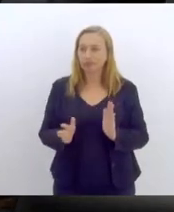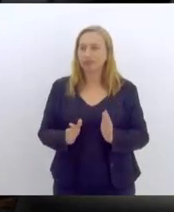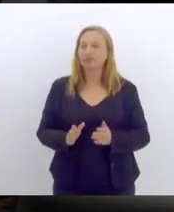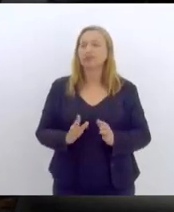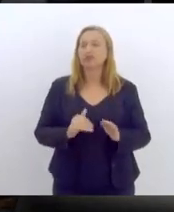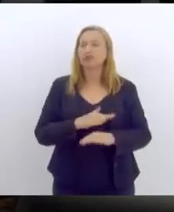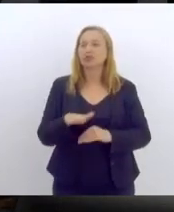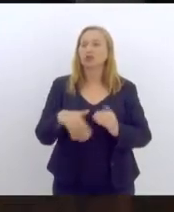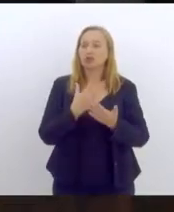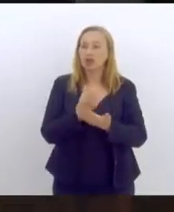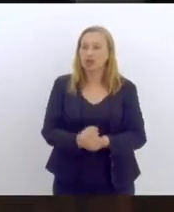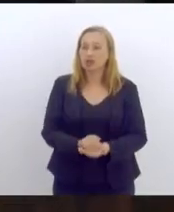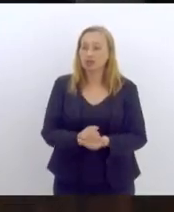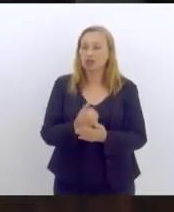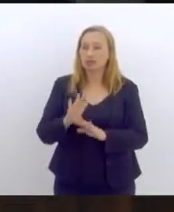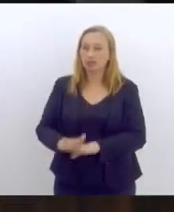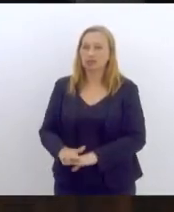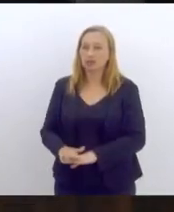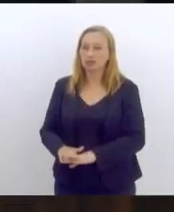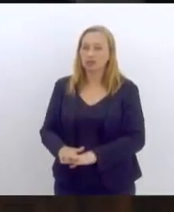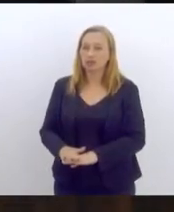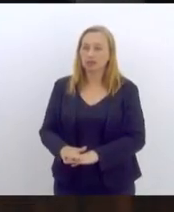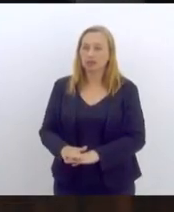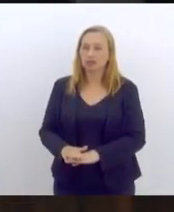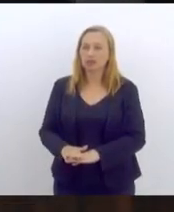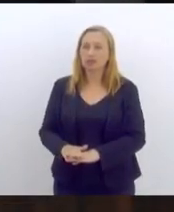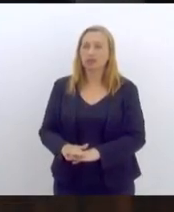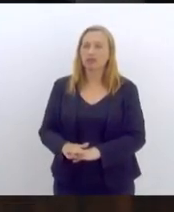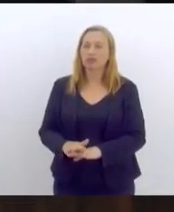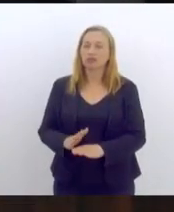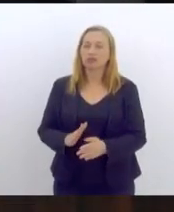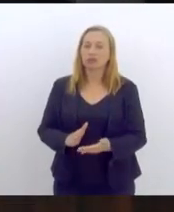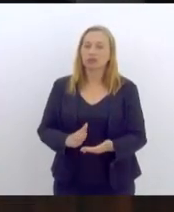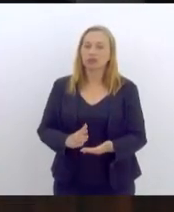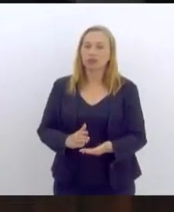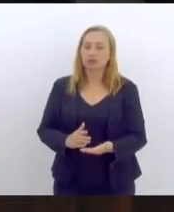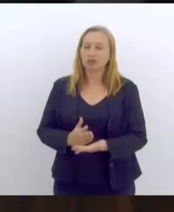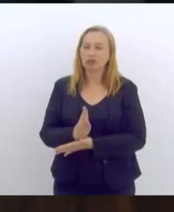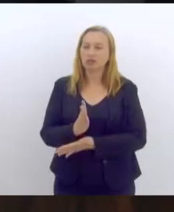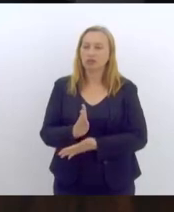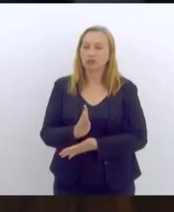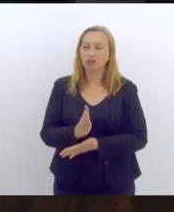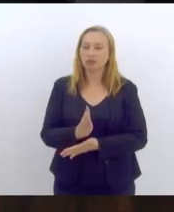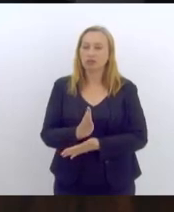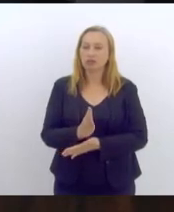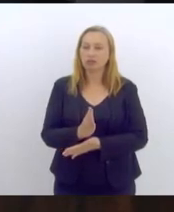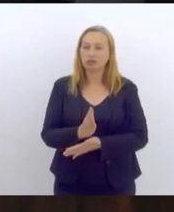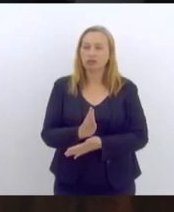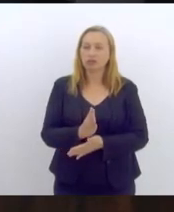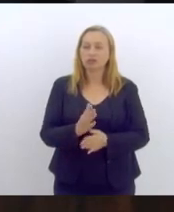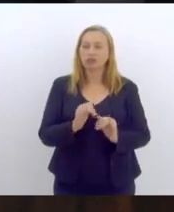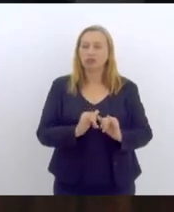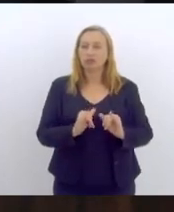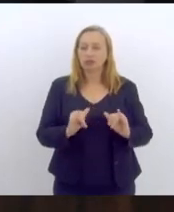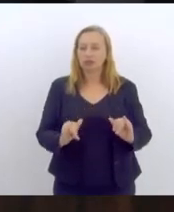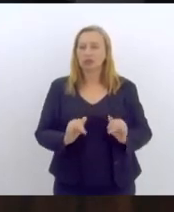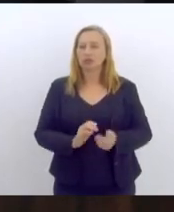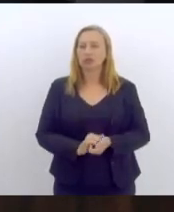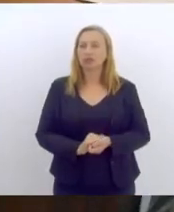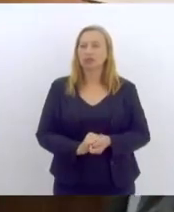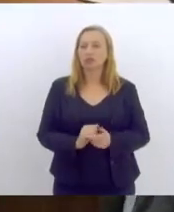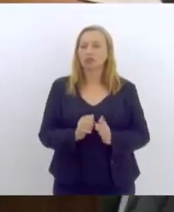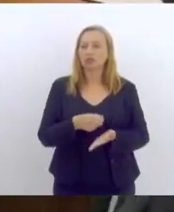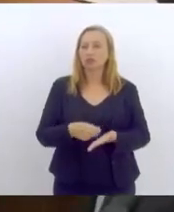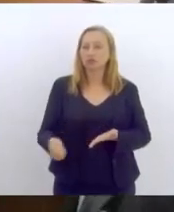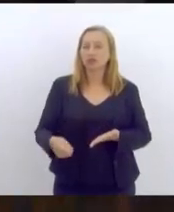Senhores que aprovam, permaneçam como estão. Pela ordem. Aprovado, vai para a publicação. Senhor presidente.